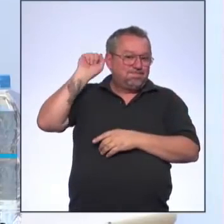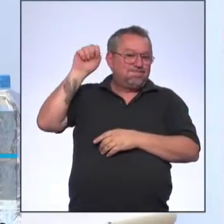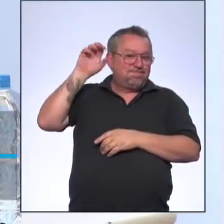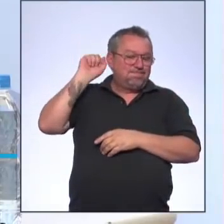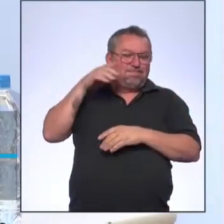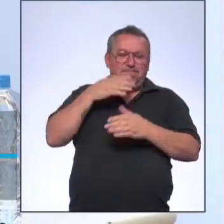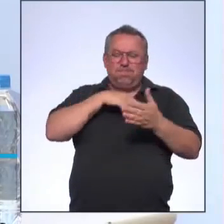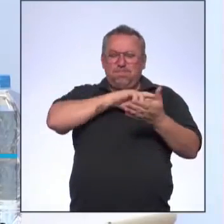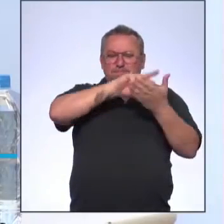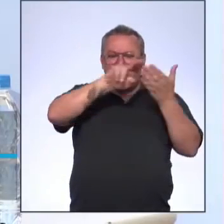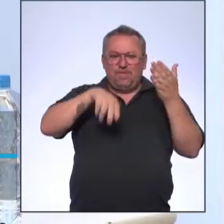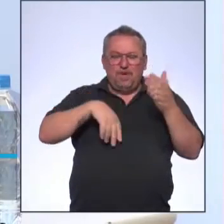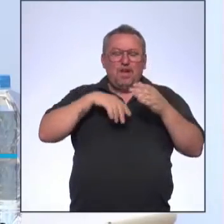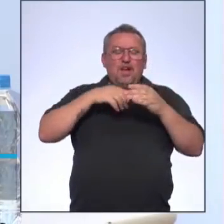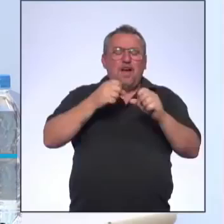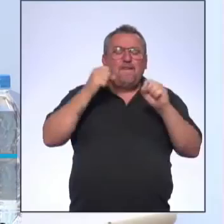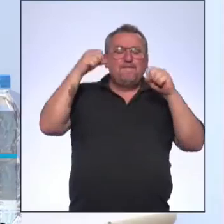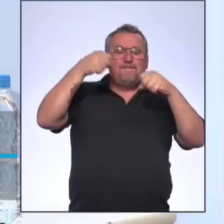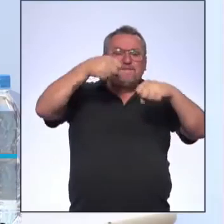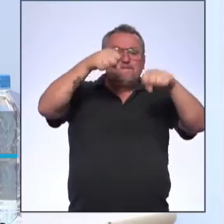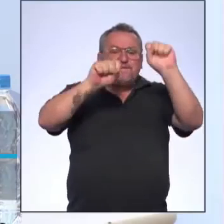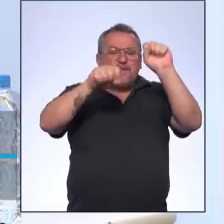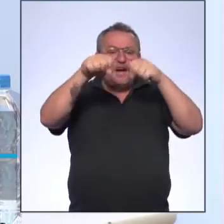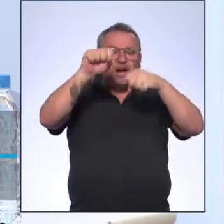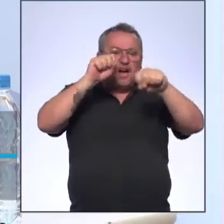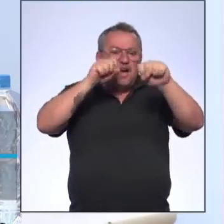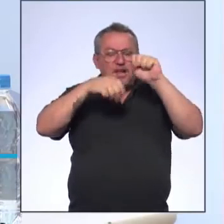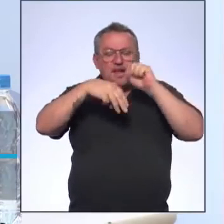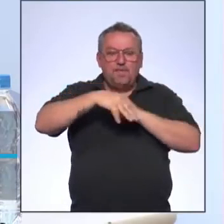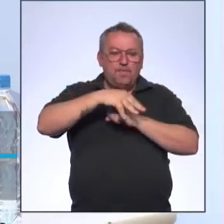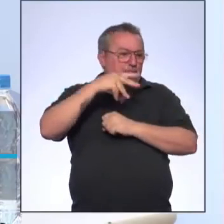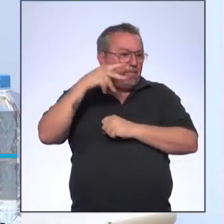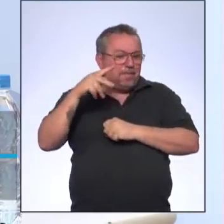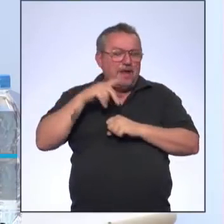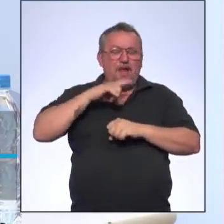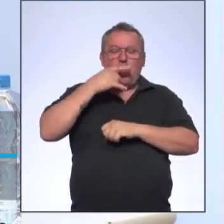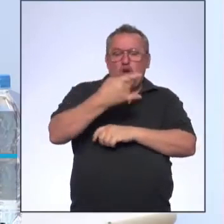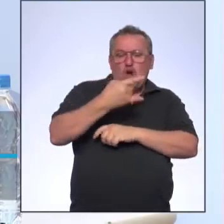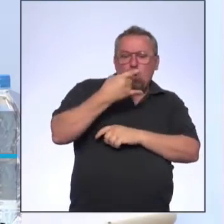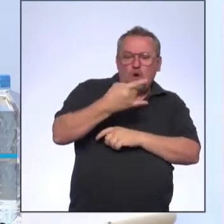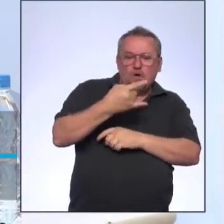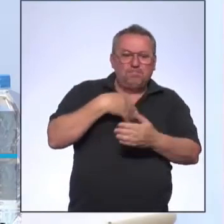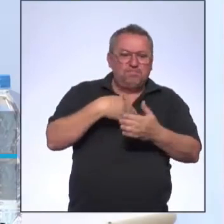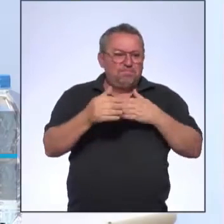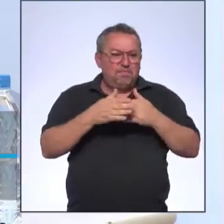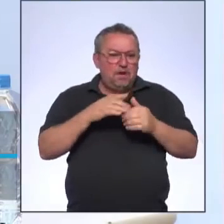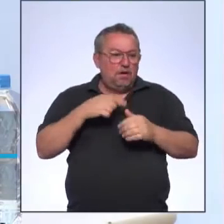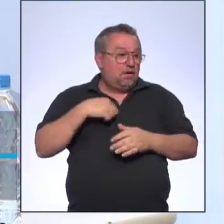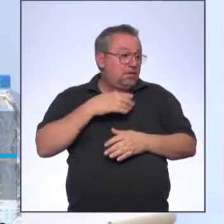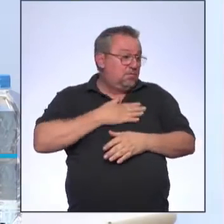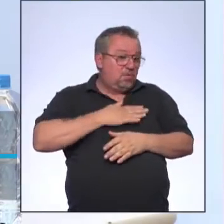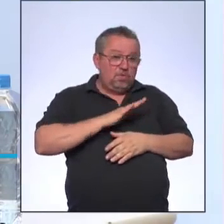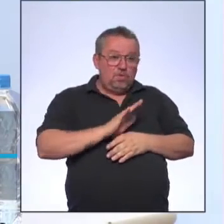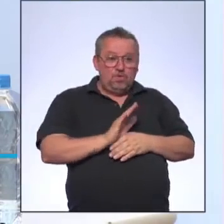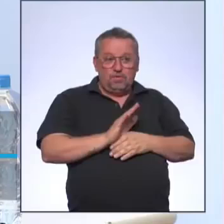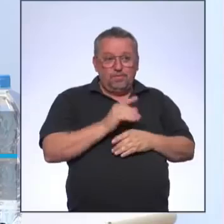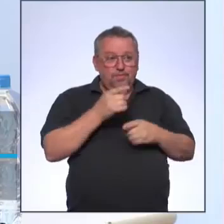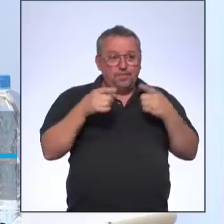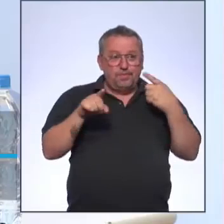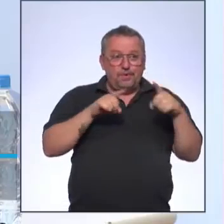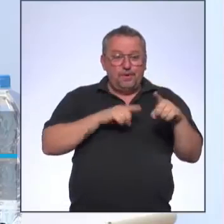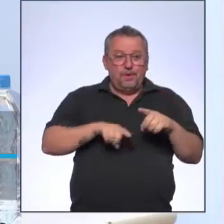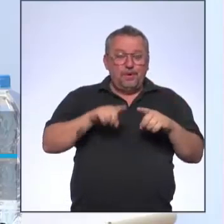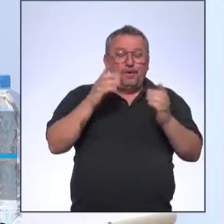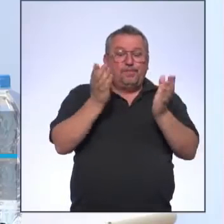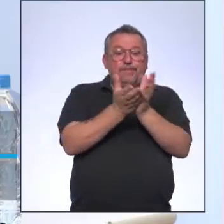música clássica, é funk, é pop, é MPB. Tudo quanto é tipo de música. Ah, professora, mas eu não gosto de música